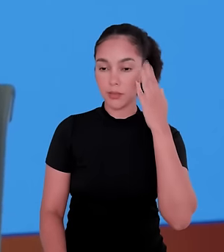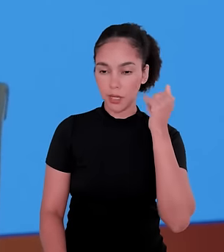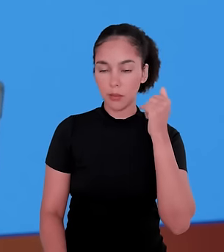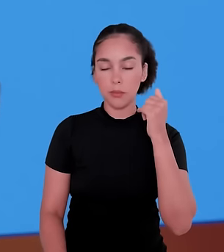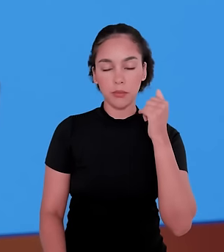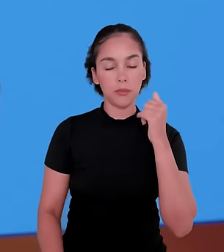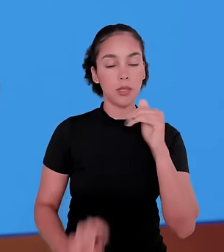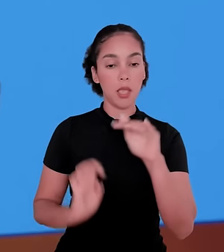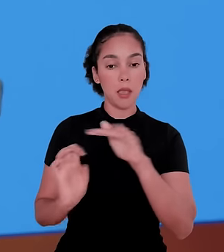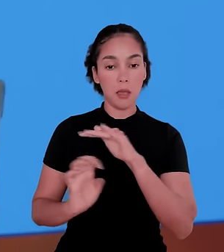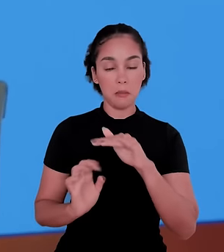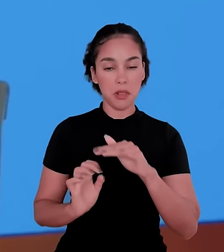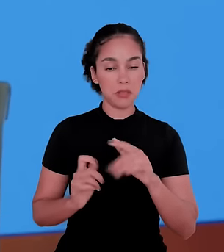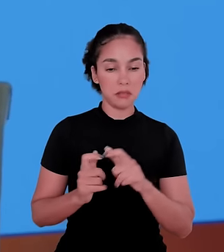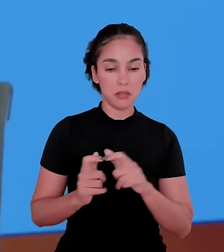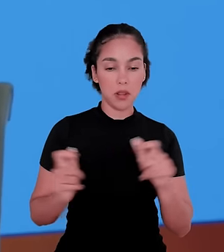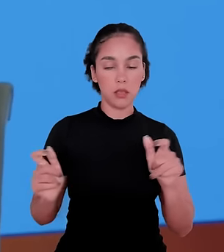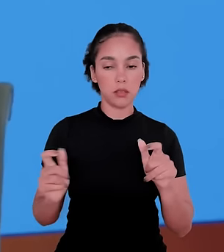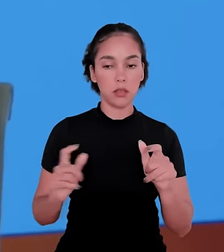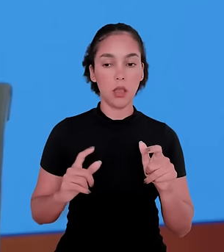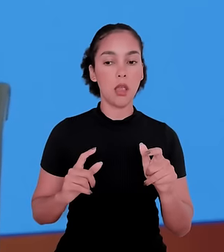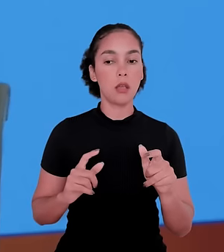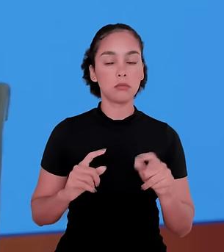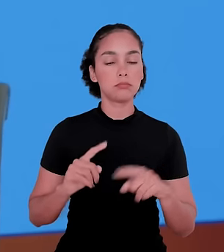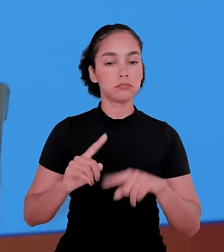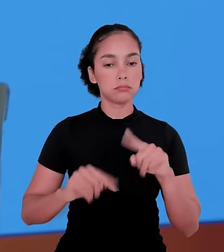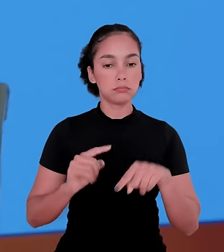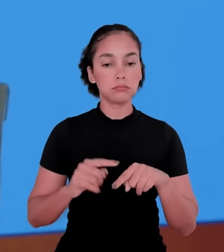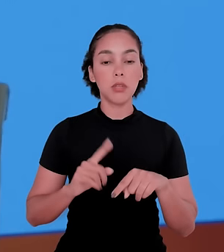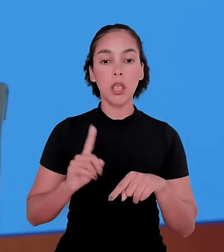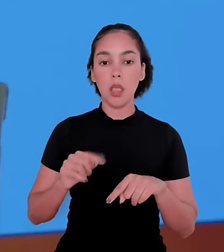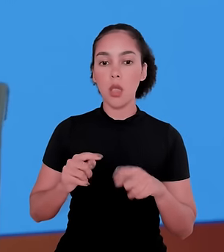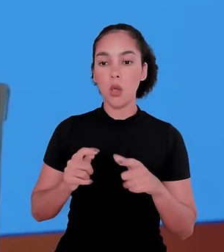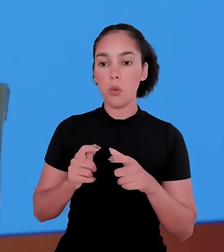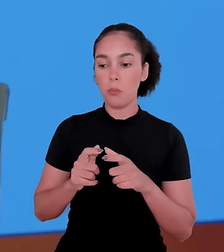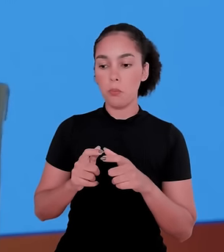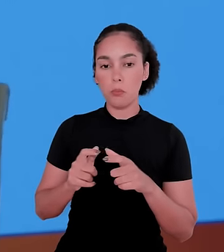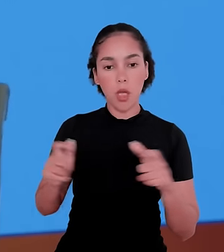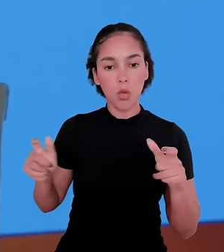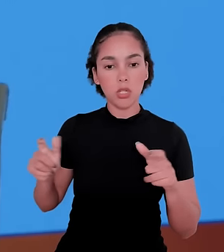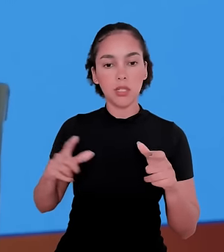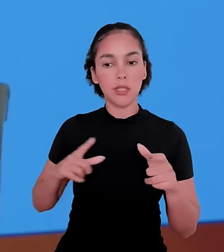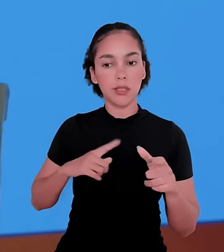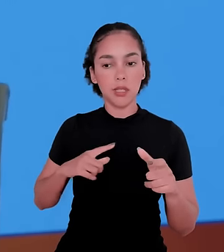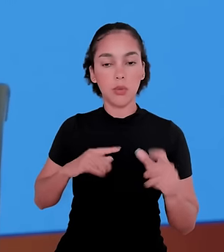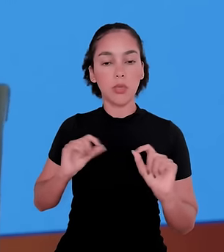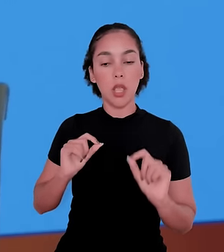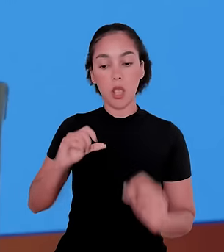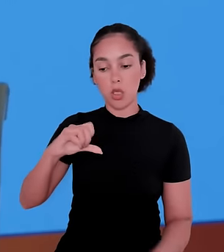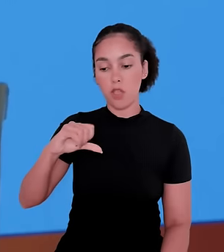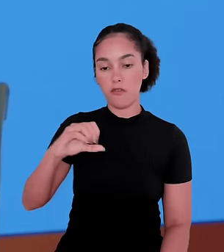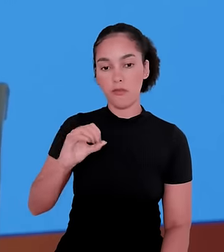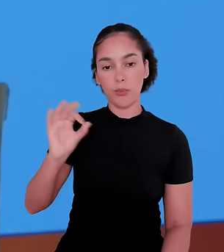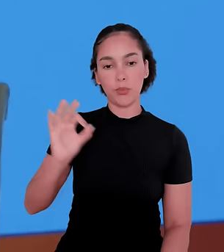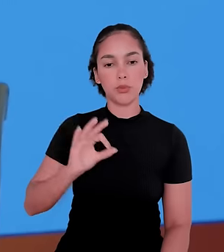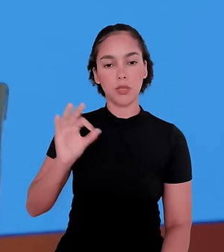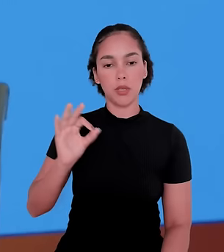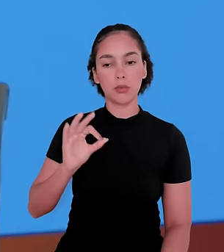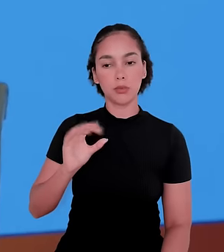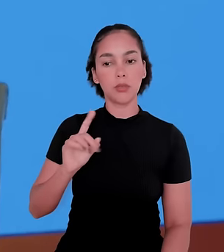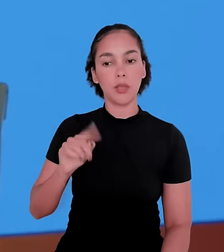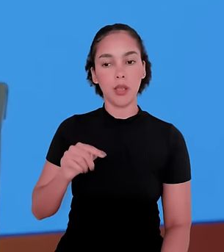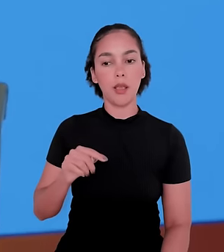empresas eh o patrimônio delas é grande parte tem umas que chega até 90% do patrimônio